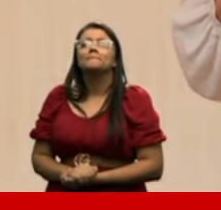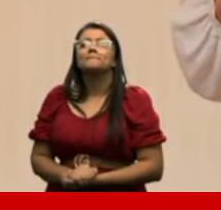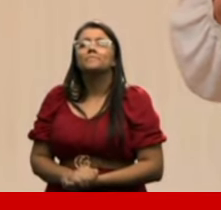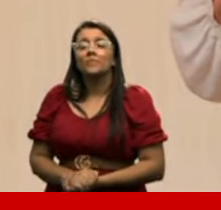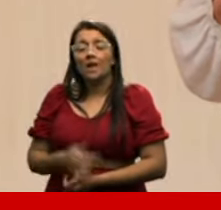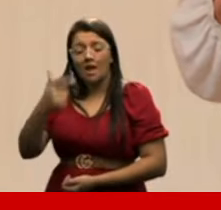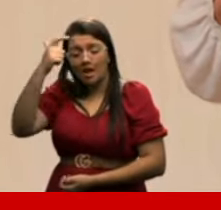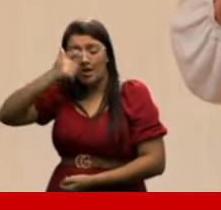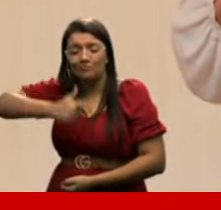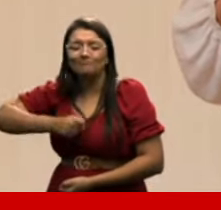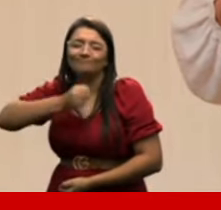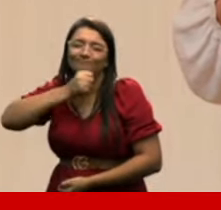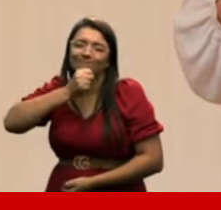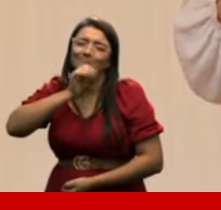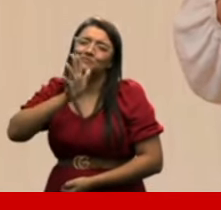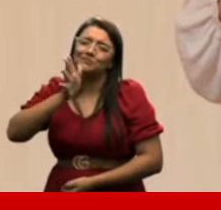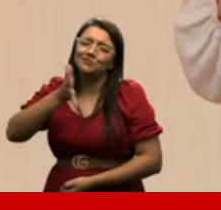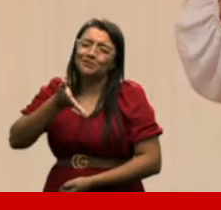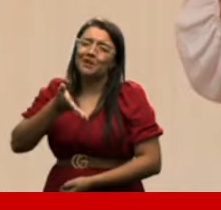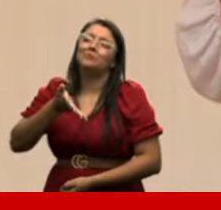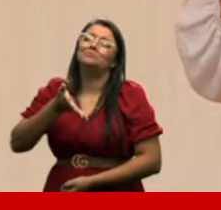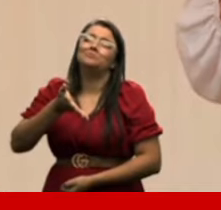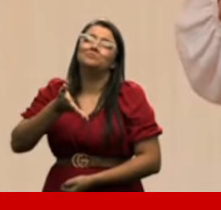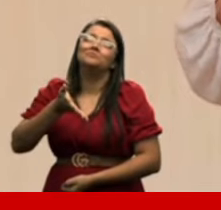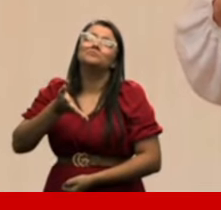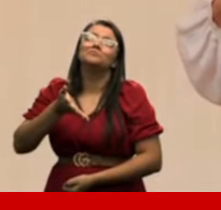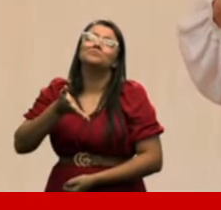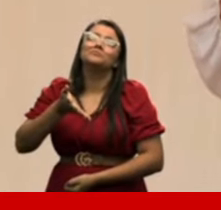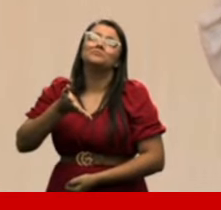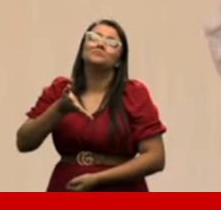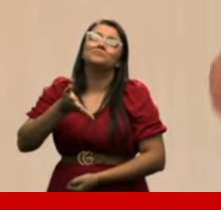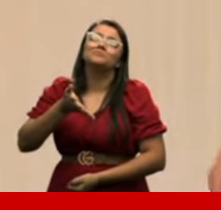eu sou uma senhora de idade.